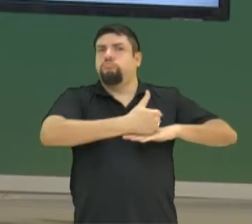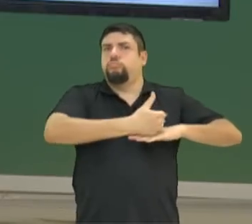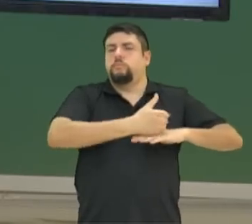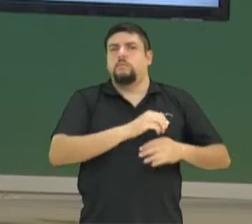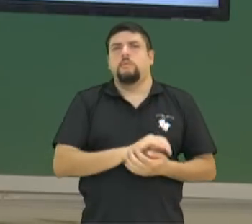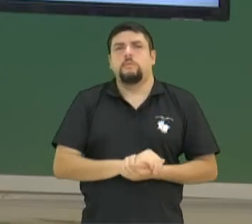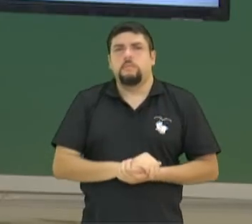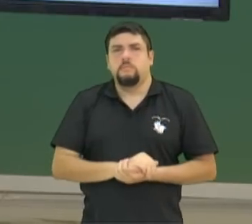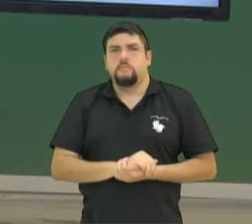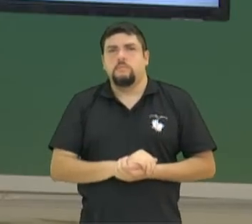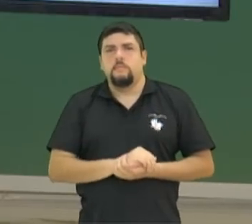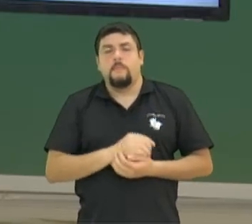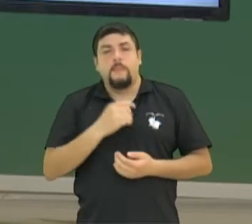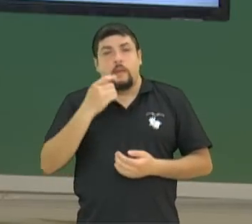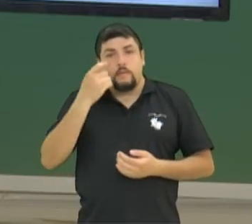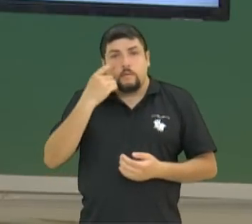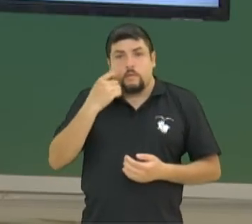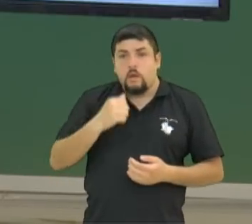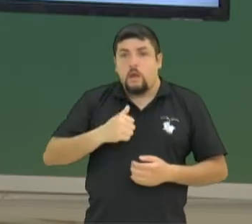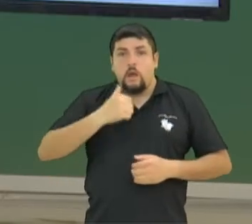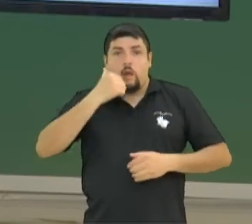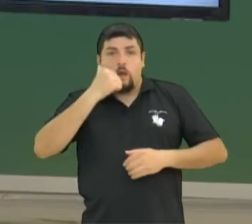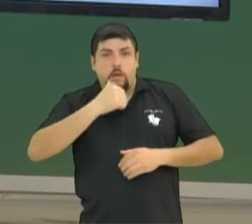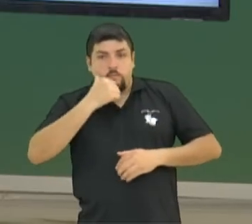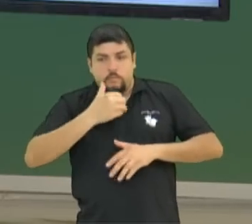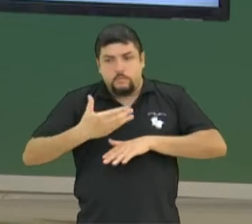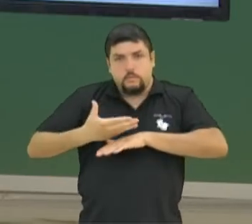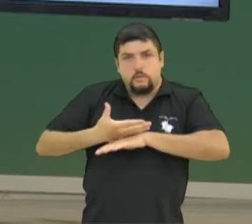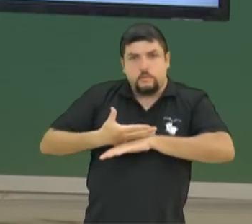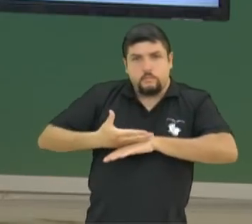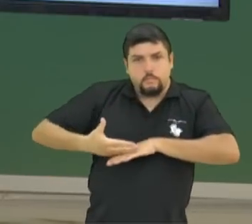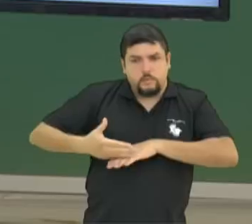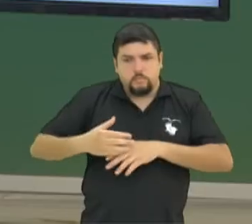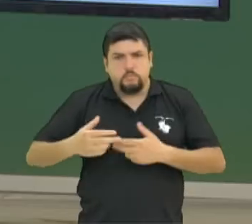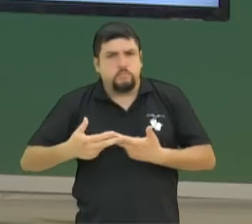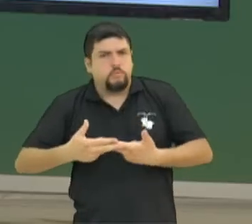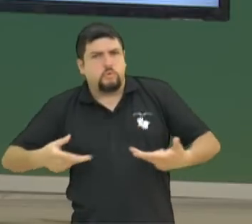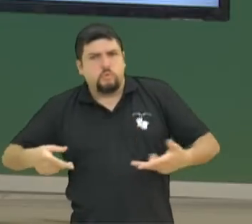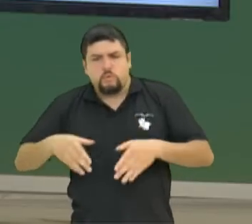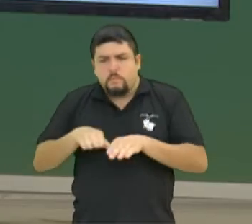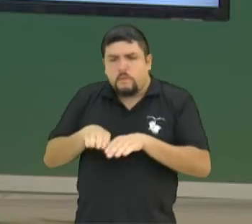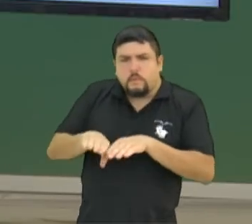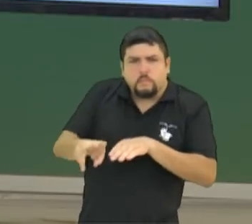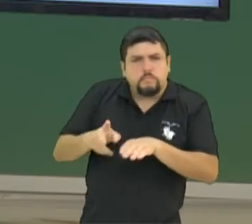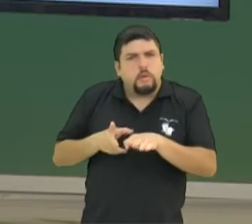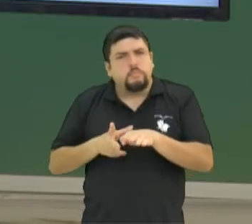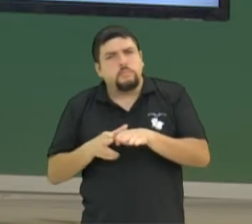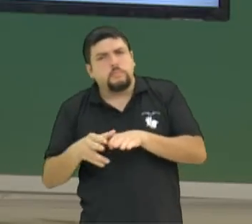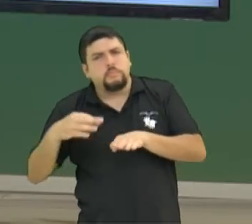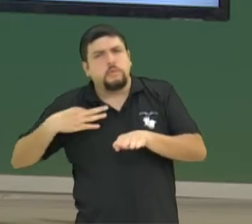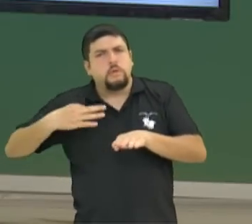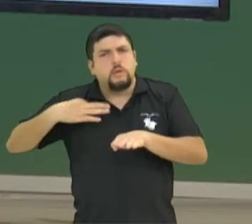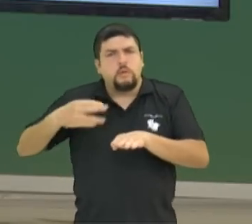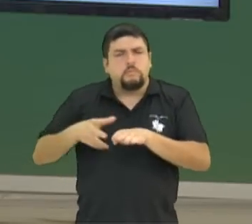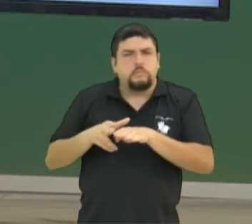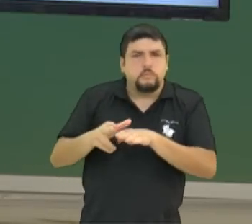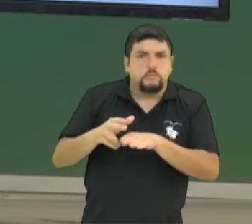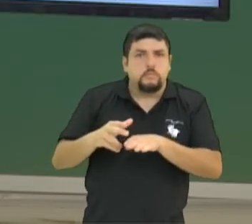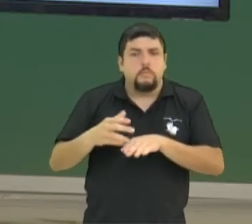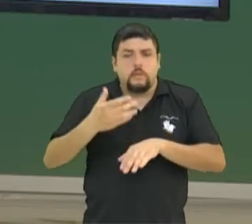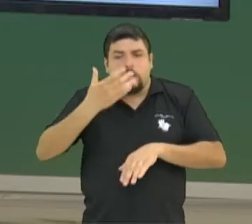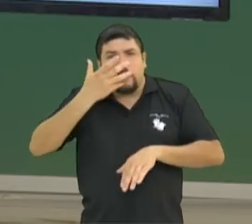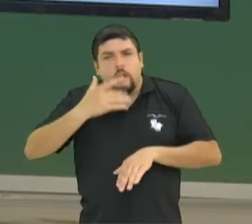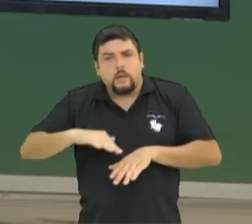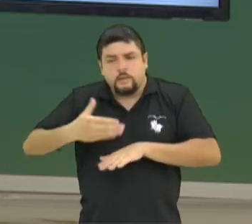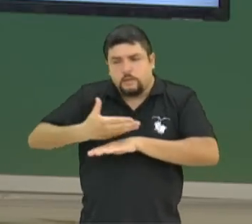senhora branca ocupada ali com algumas tarefas domésticas, né? Tá costurando, cortando tecido, a criança branca